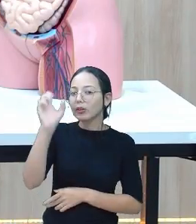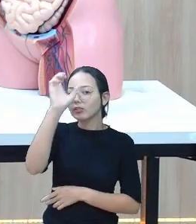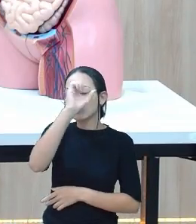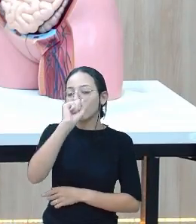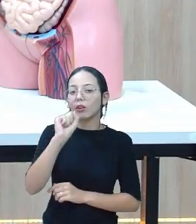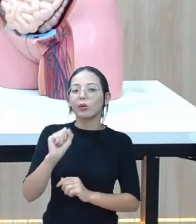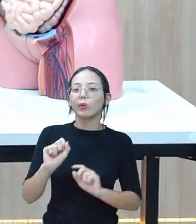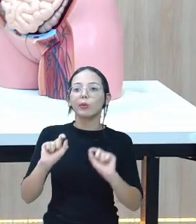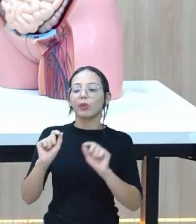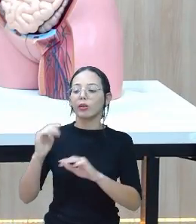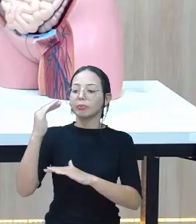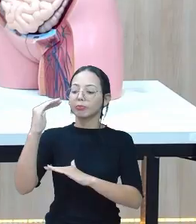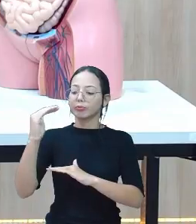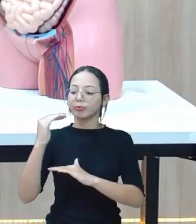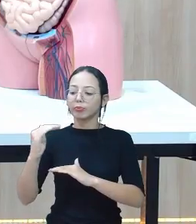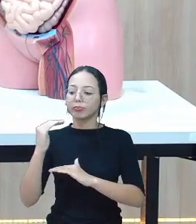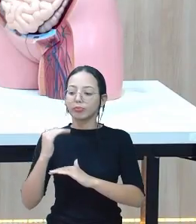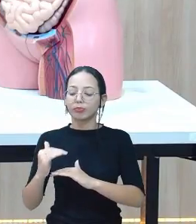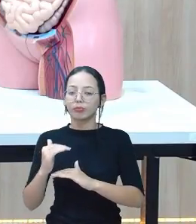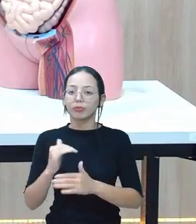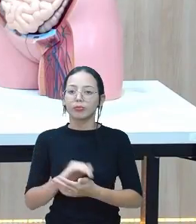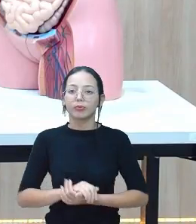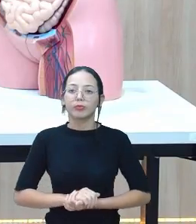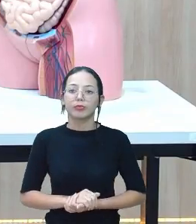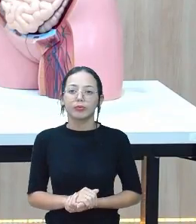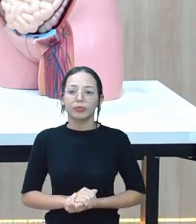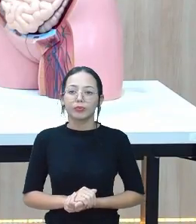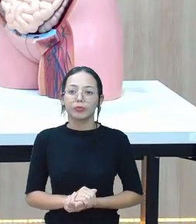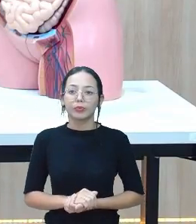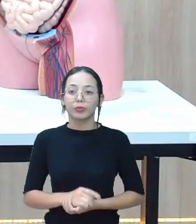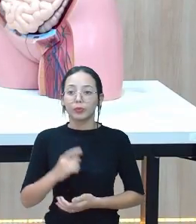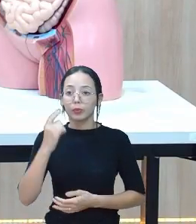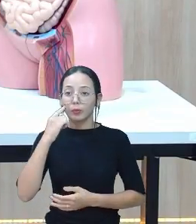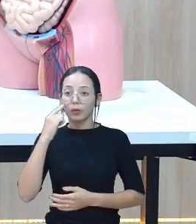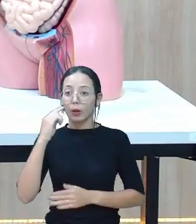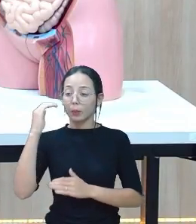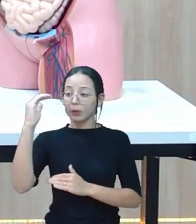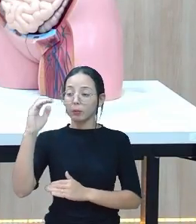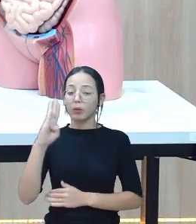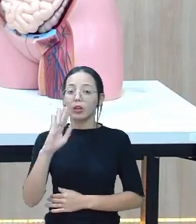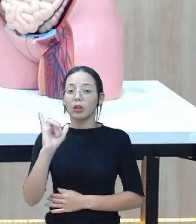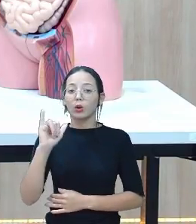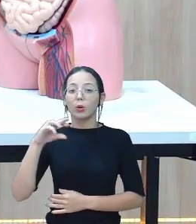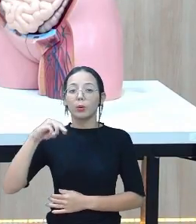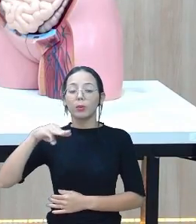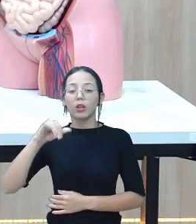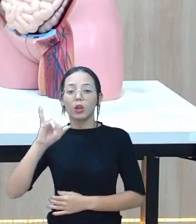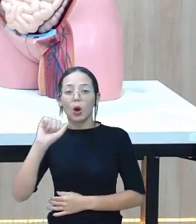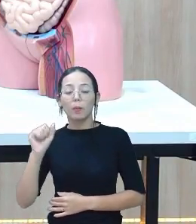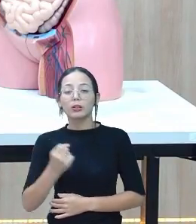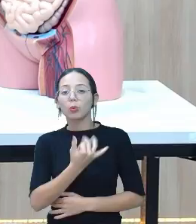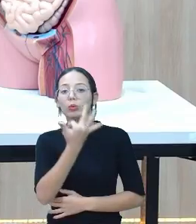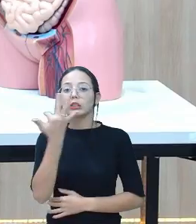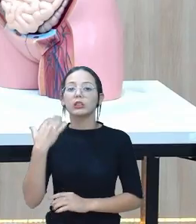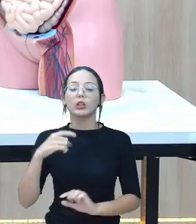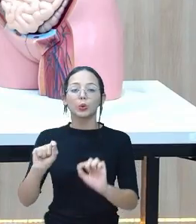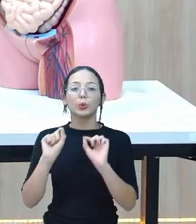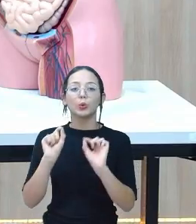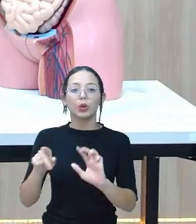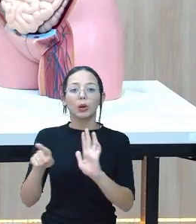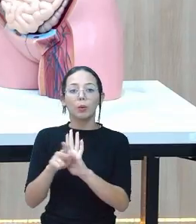direitinho as pirâmides. A pirâmide de biomassa. A biomassa é a quantidade de